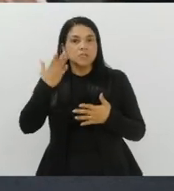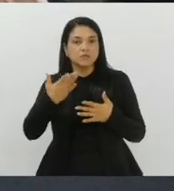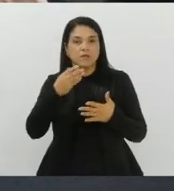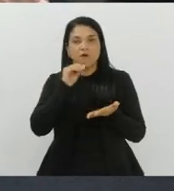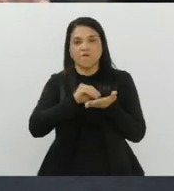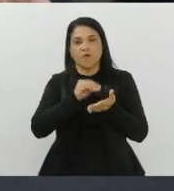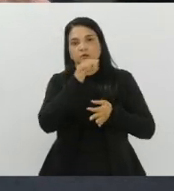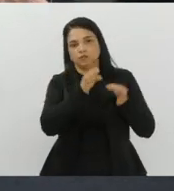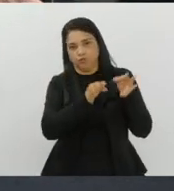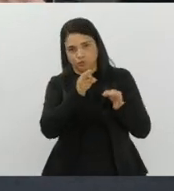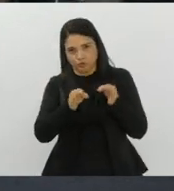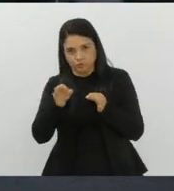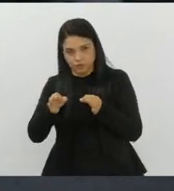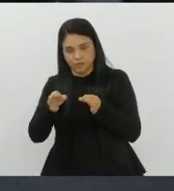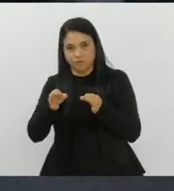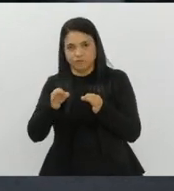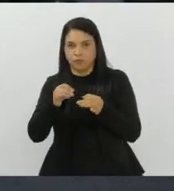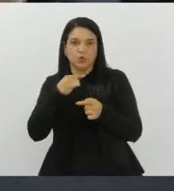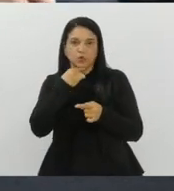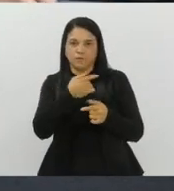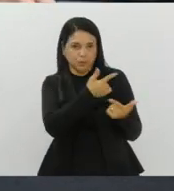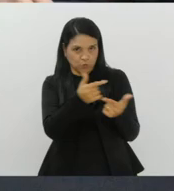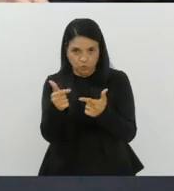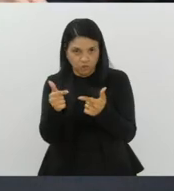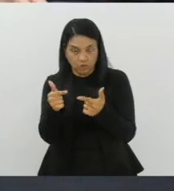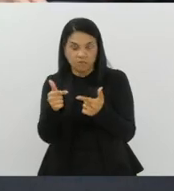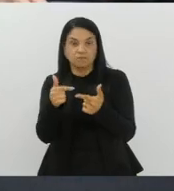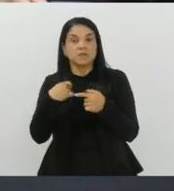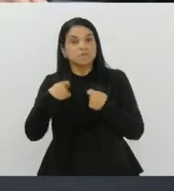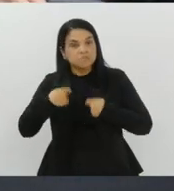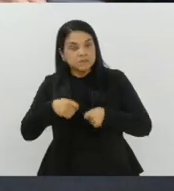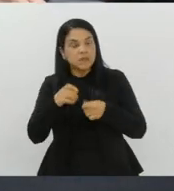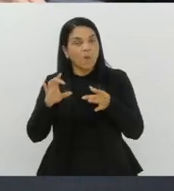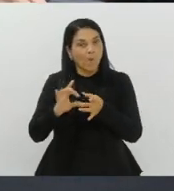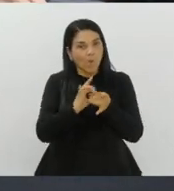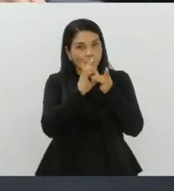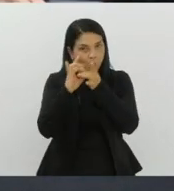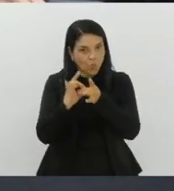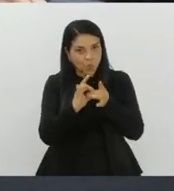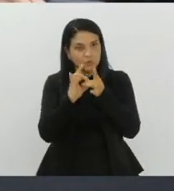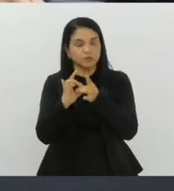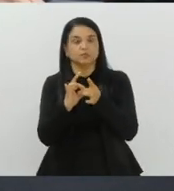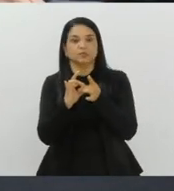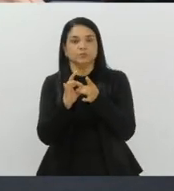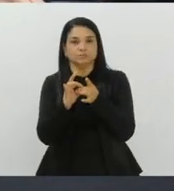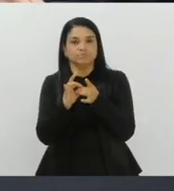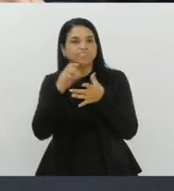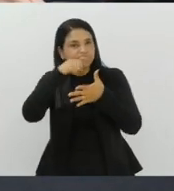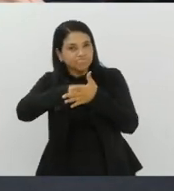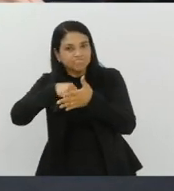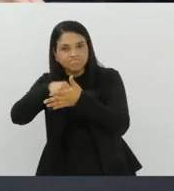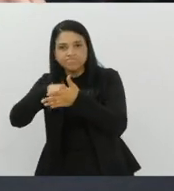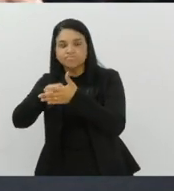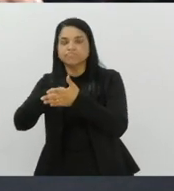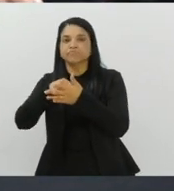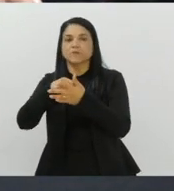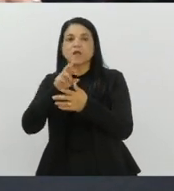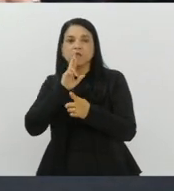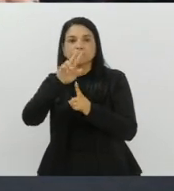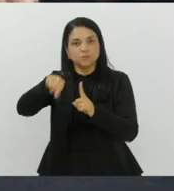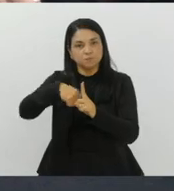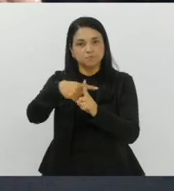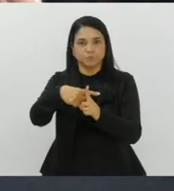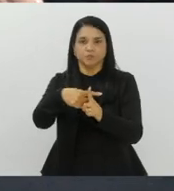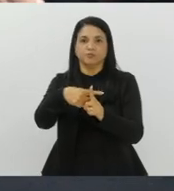injustiça, não tenho dúvida disso. Então, eu acho que a gente tem que continuar unido, todos unidos, para poder ter um resultado positivo no final.